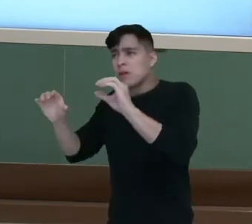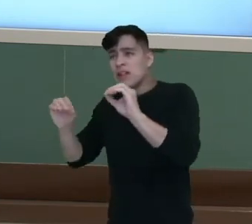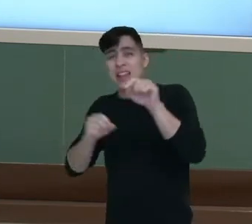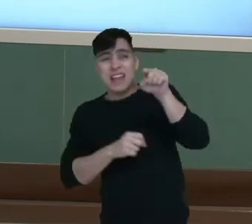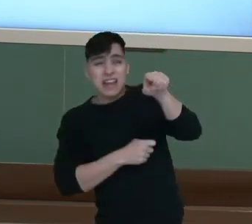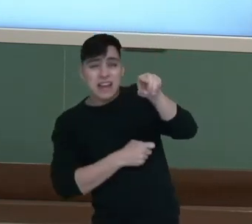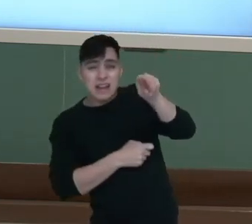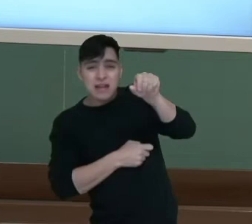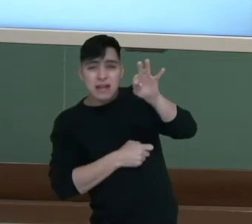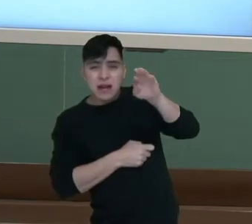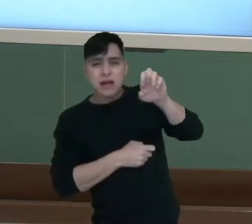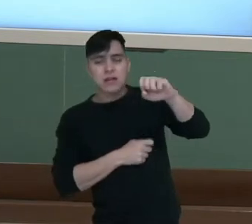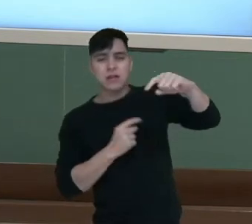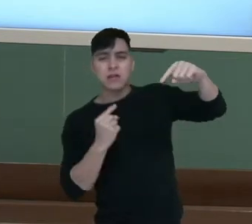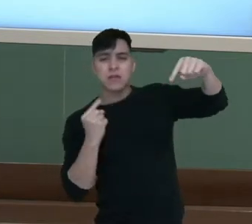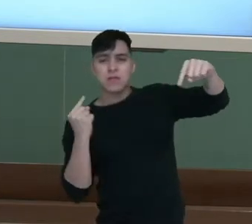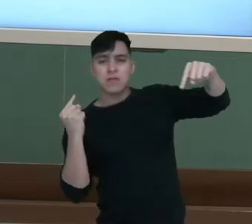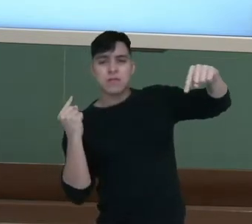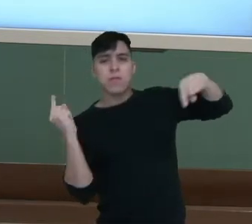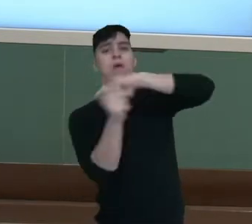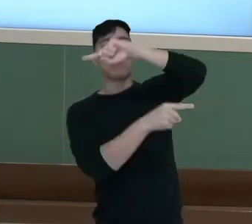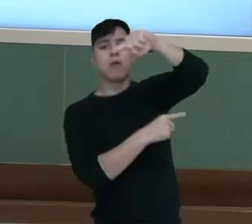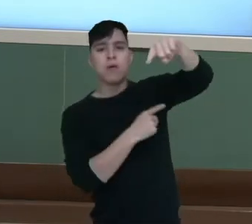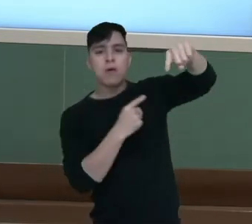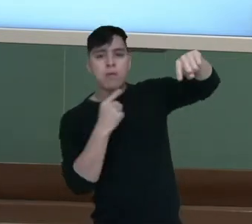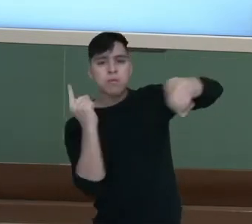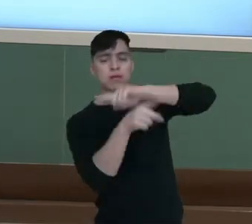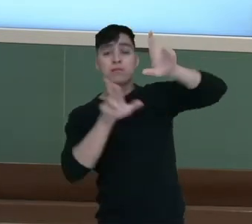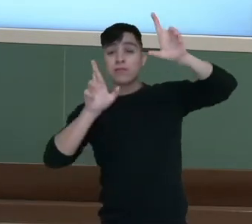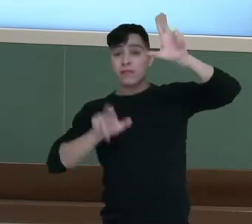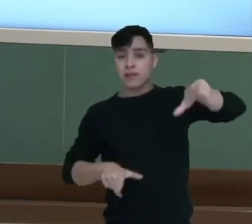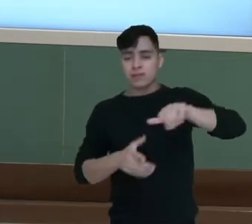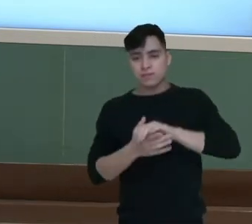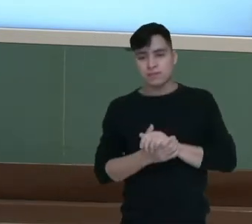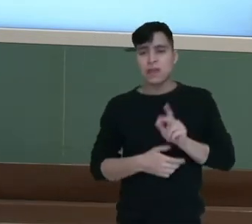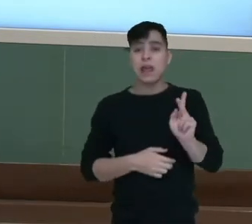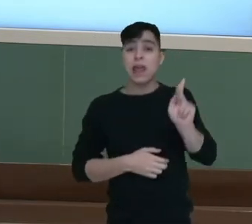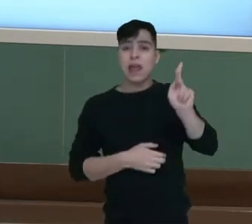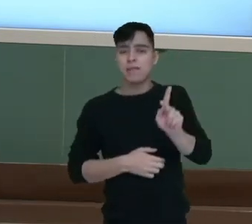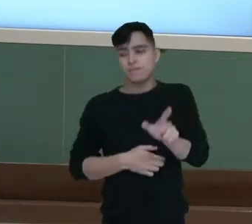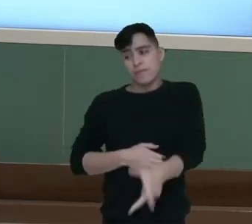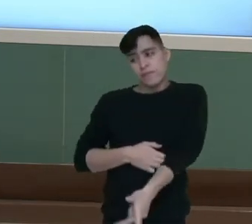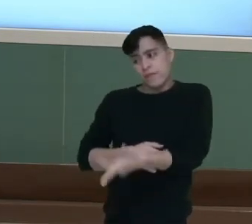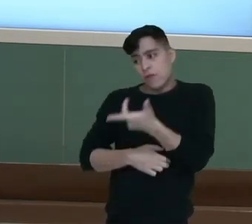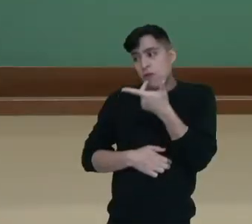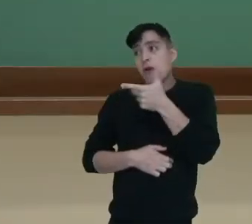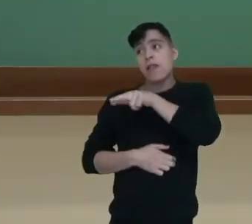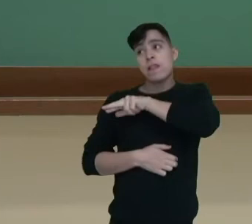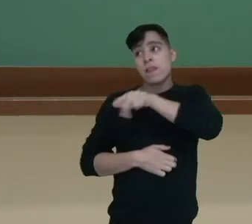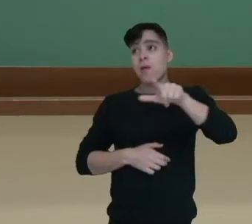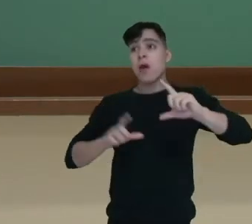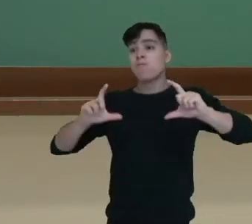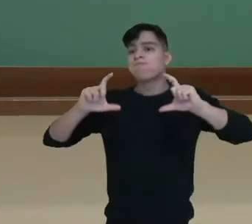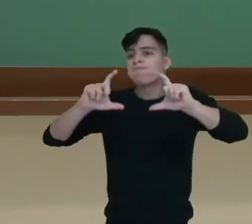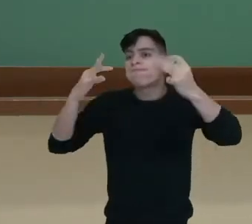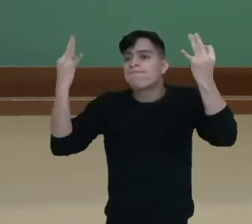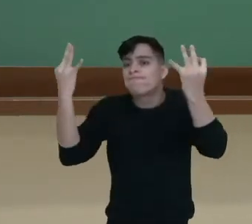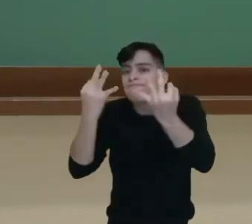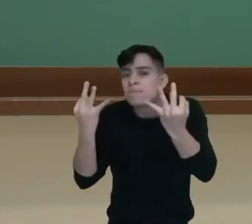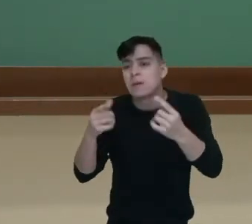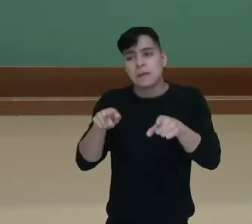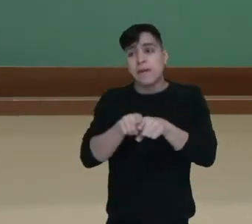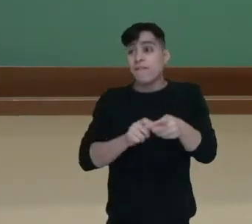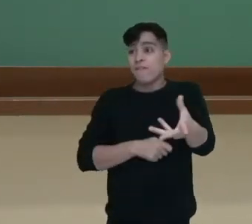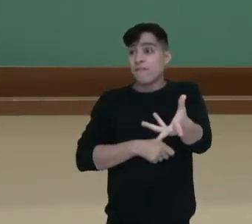isso. Então, Kepler ele foi lá, falou que não era círculo e mais, ainda falou que não era velocidade